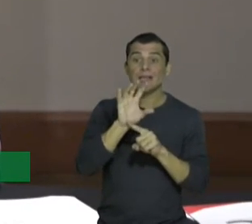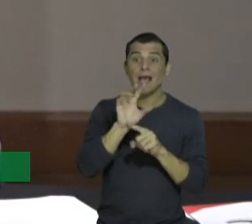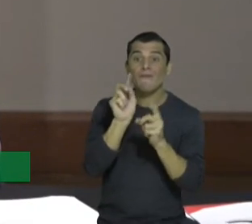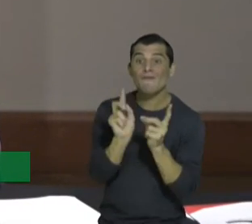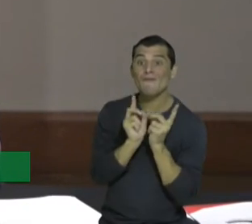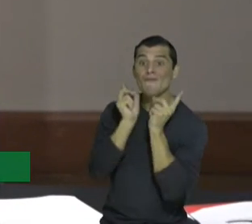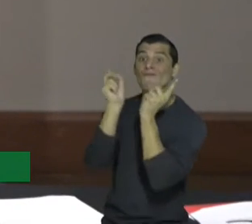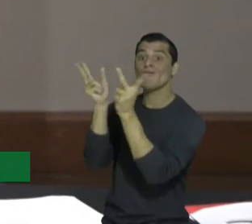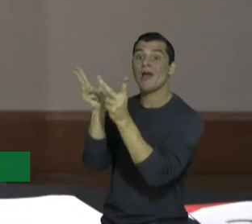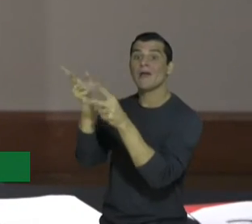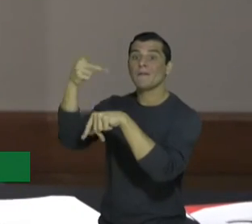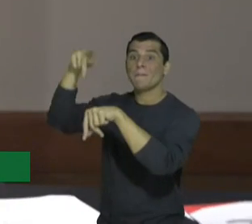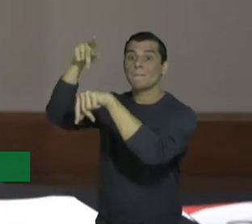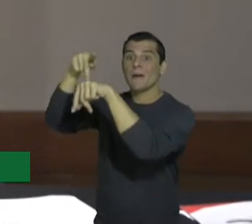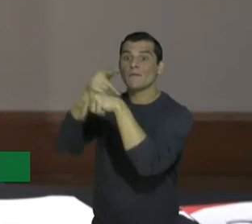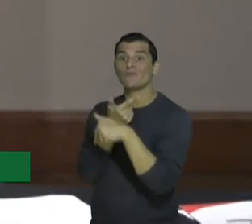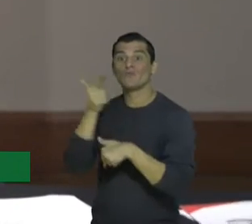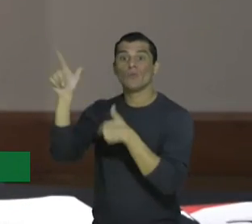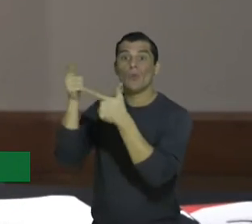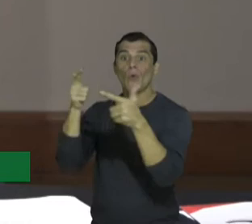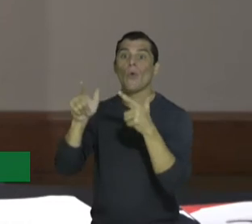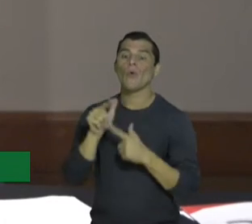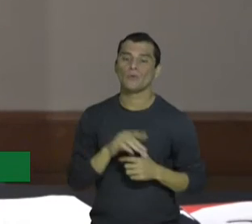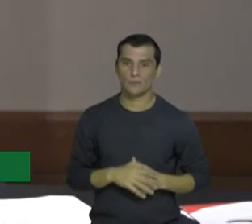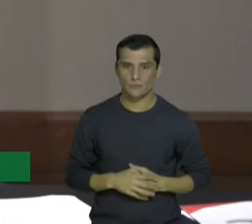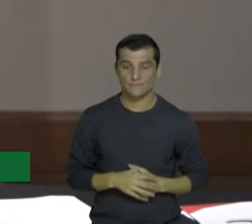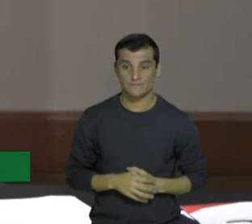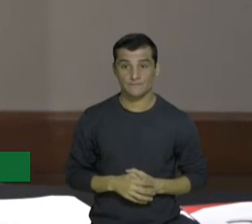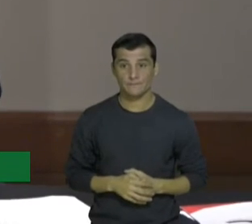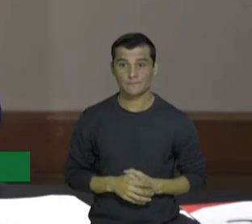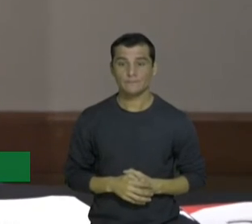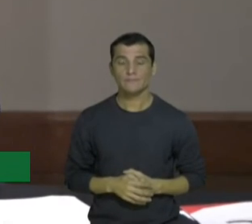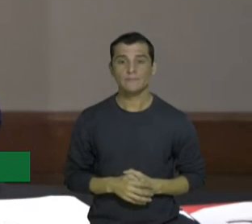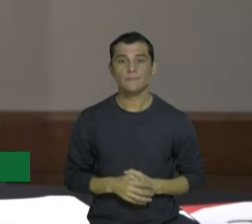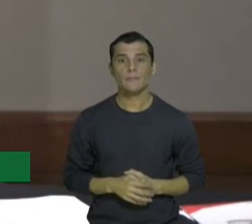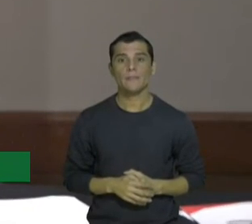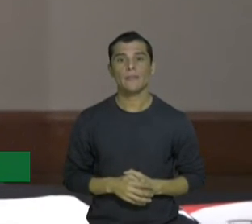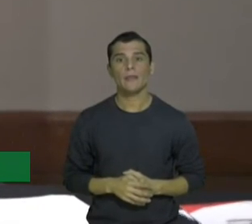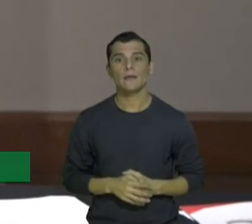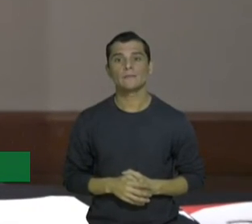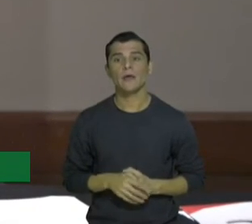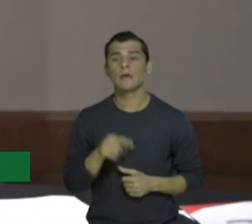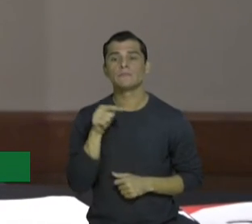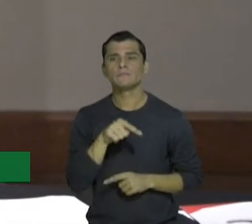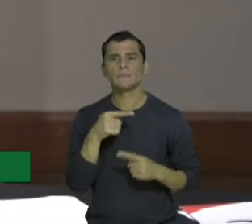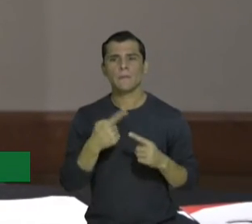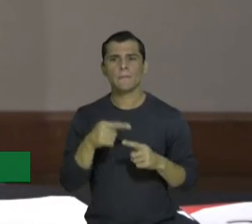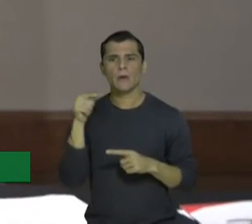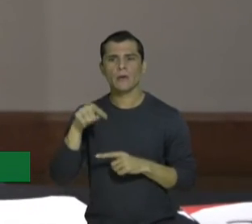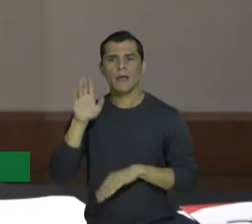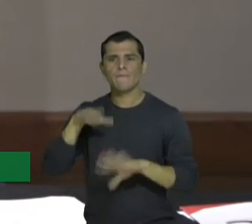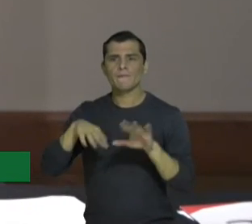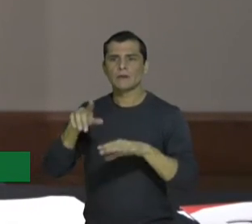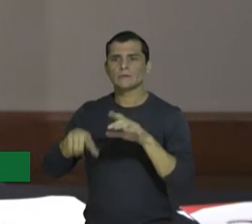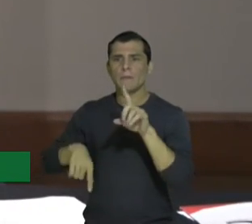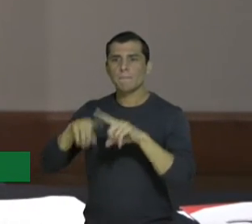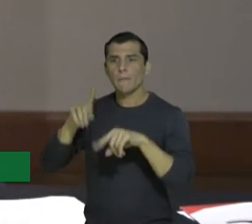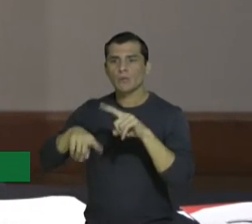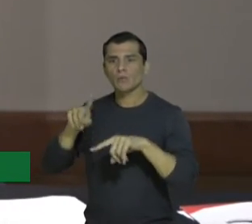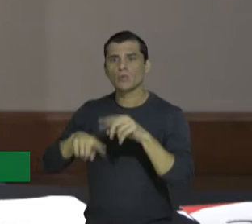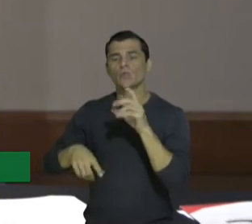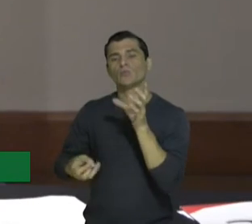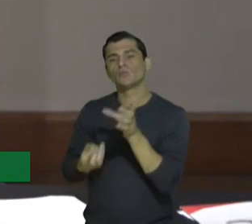as coisas que nós conhecemos e encontramos e você pergunta por que isso aqui já não está ganhando o mundo